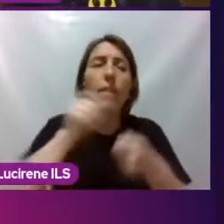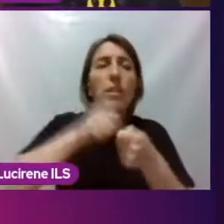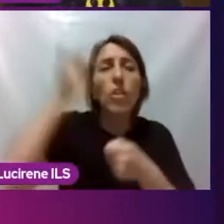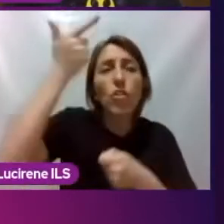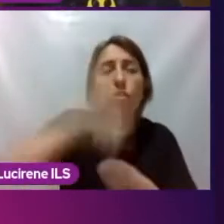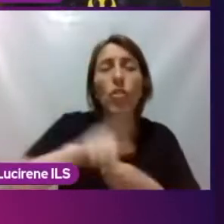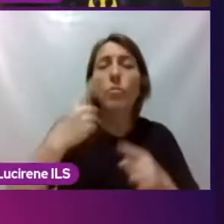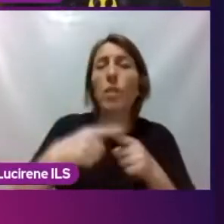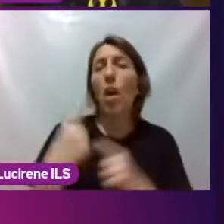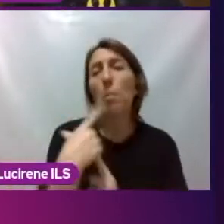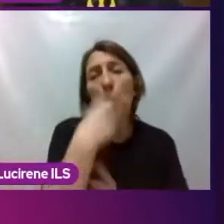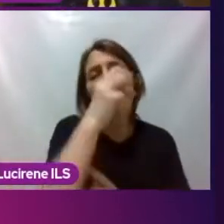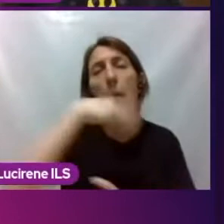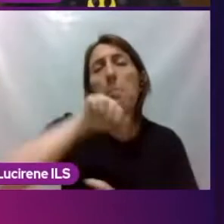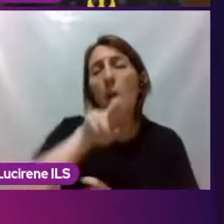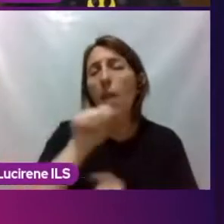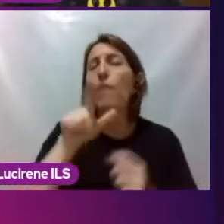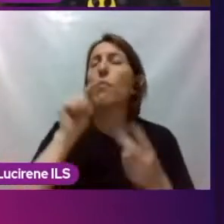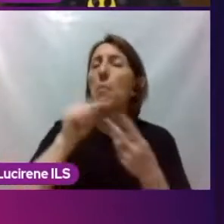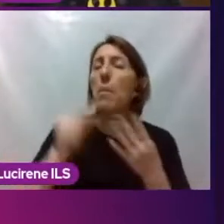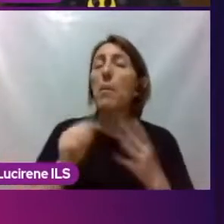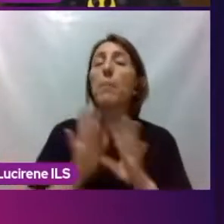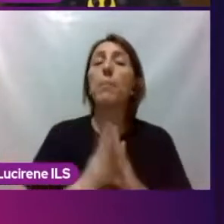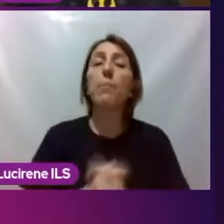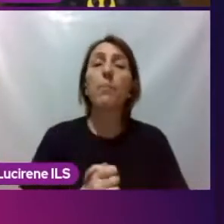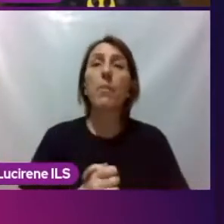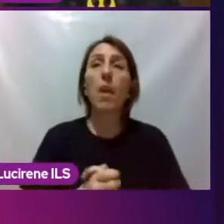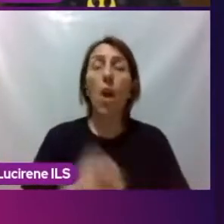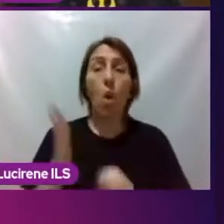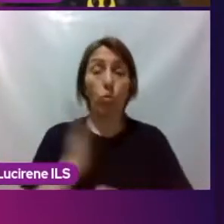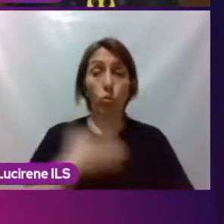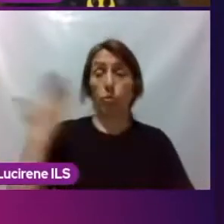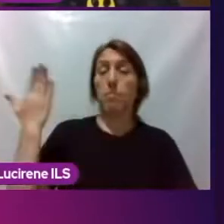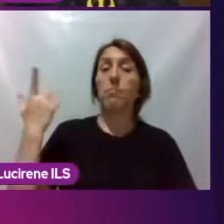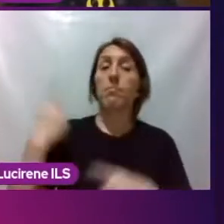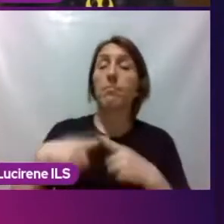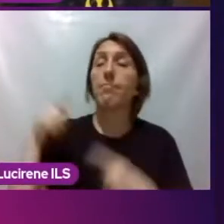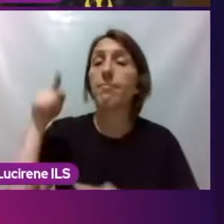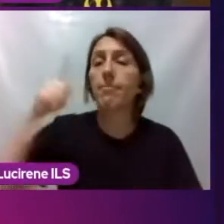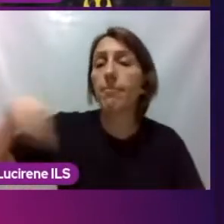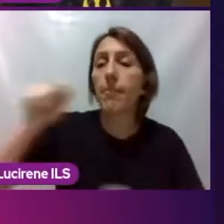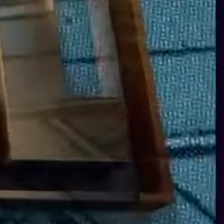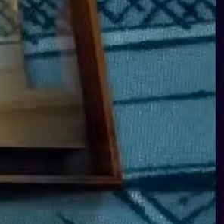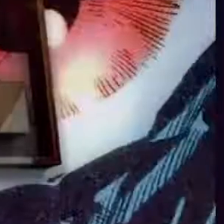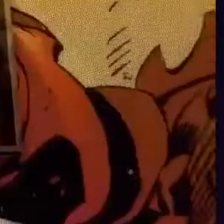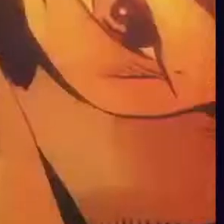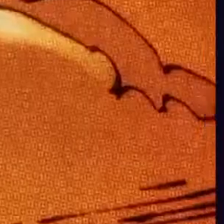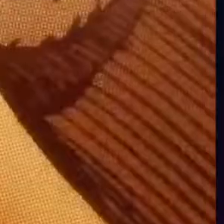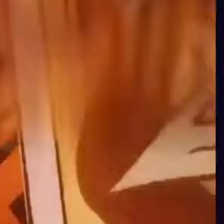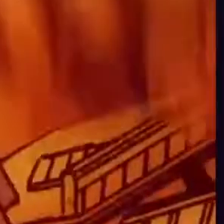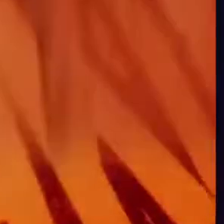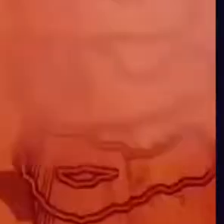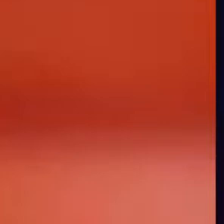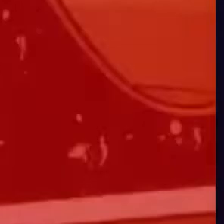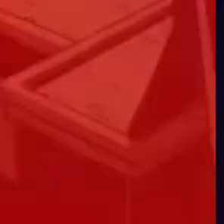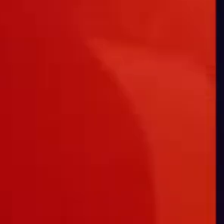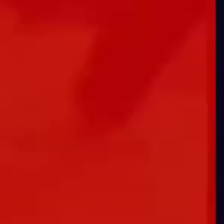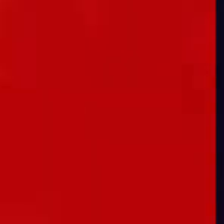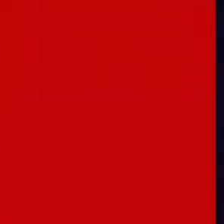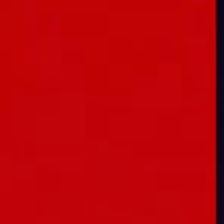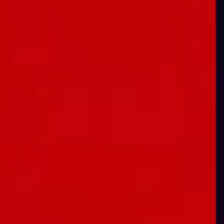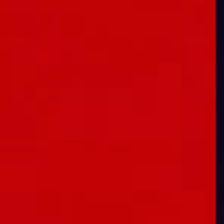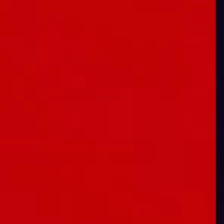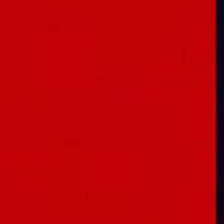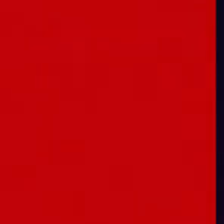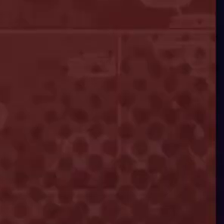Marvel. E, para minha surpresa, eles fizeram uma reunião lá e colocaram todos os que eu botei na lista,